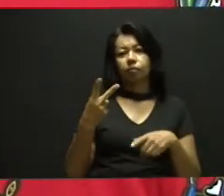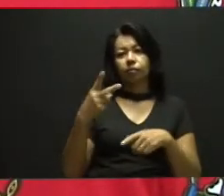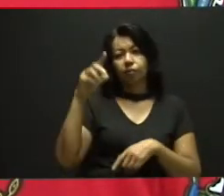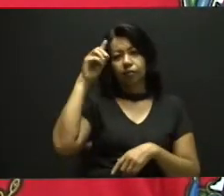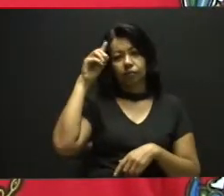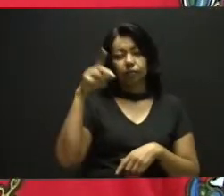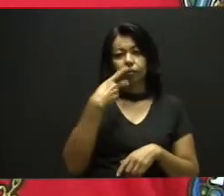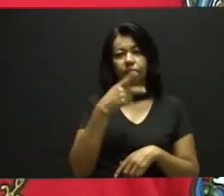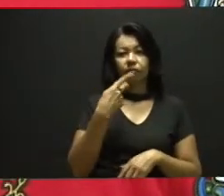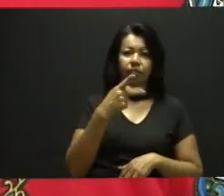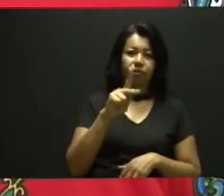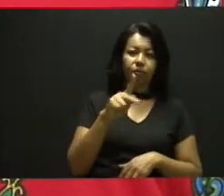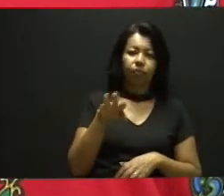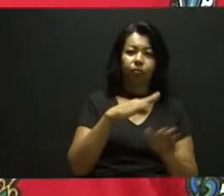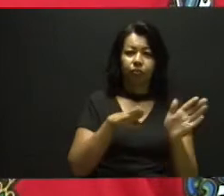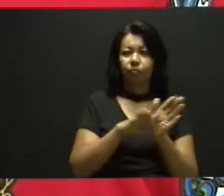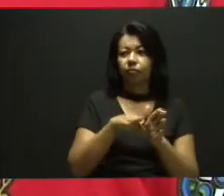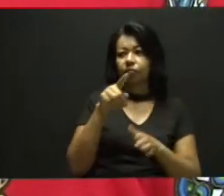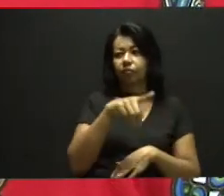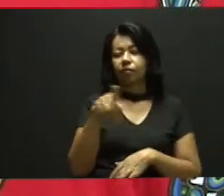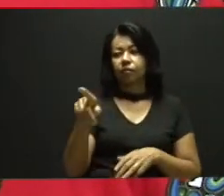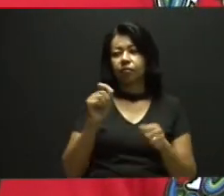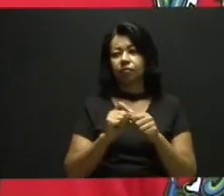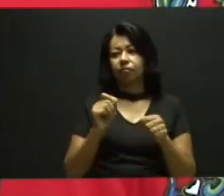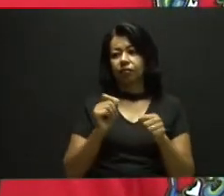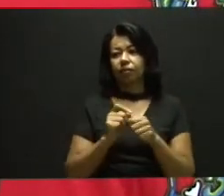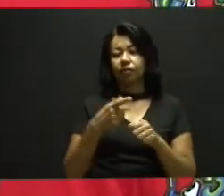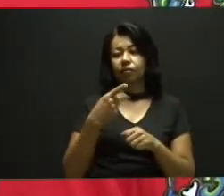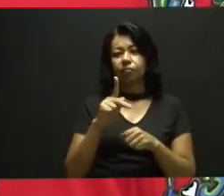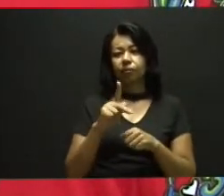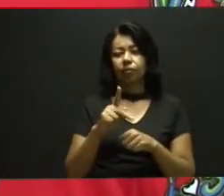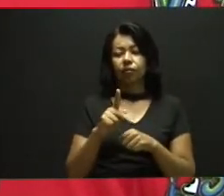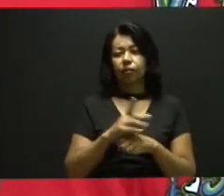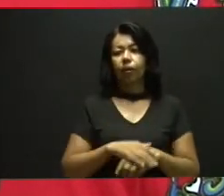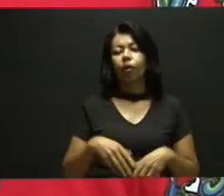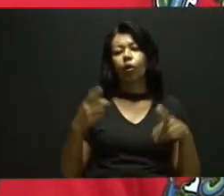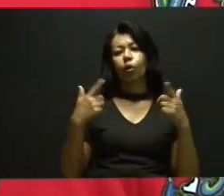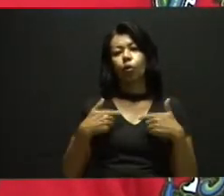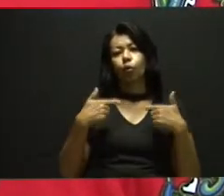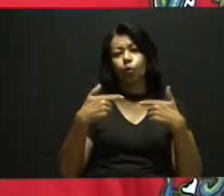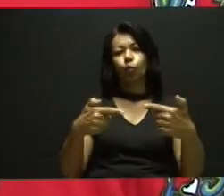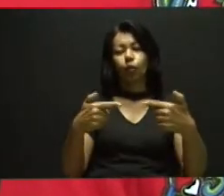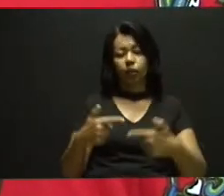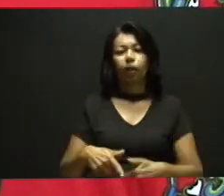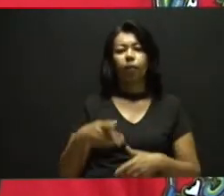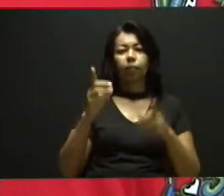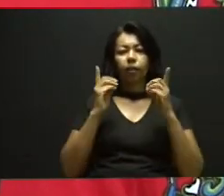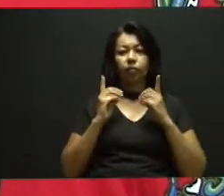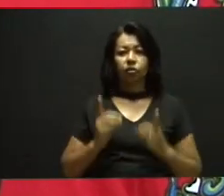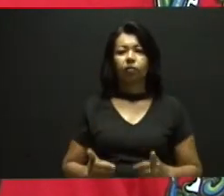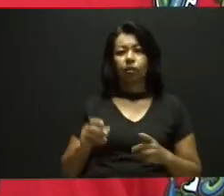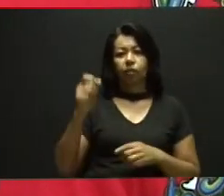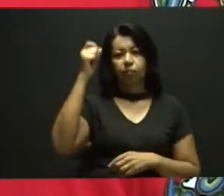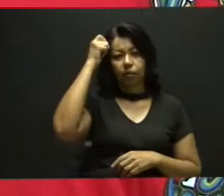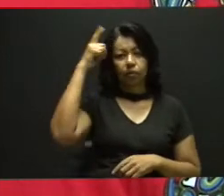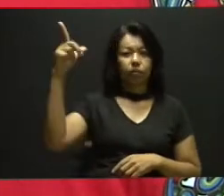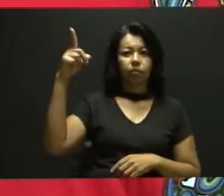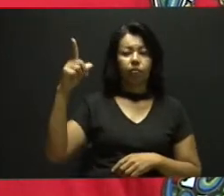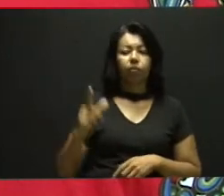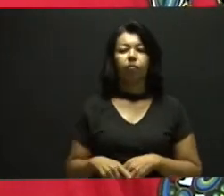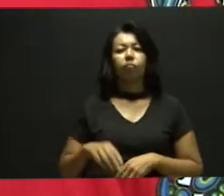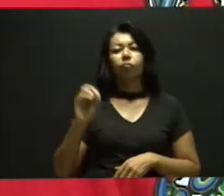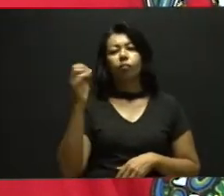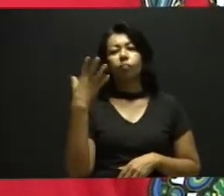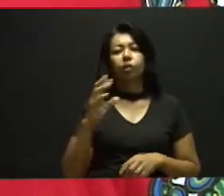para falar a respeito de tudo o que você fez pela raça pela luta pela dignidade e pela cultura um